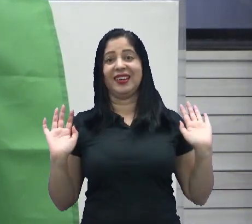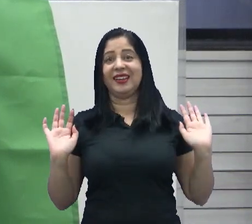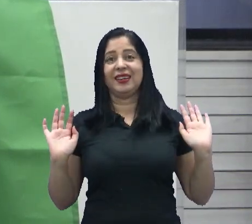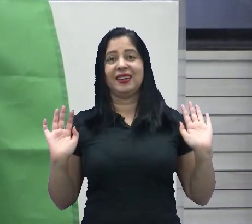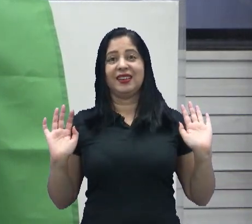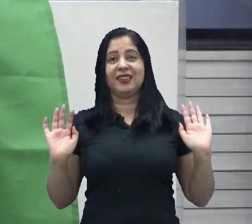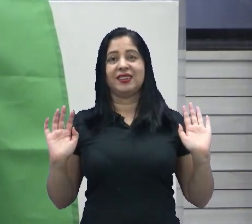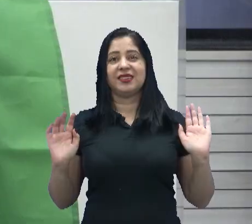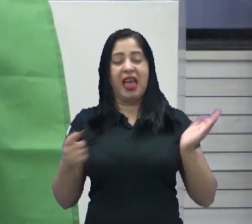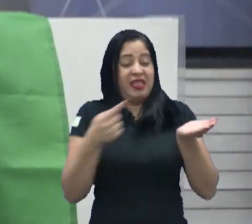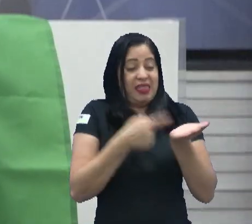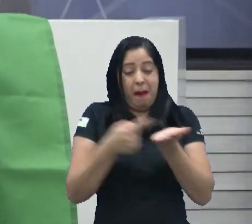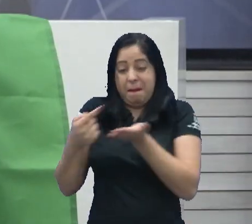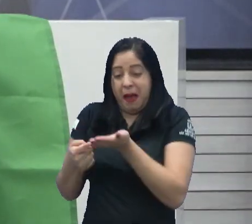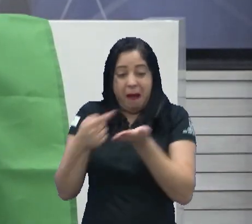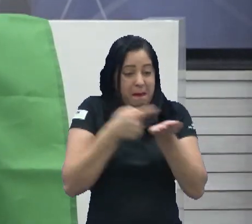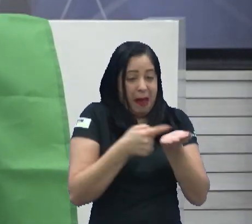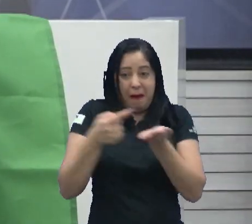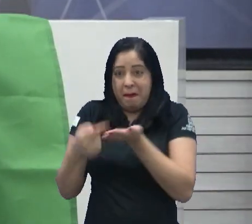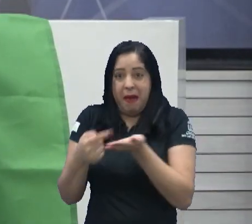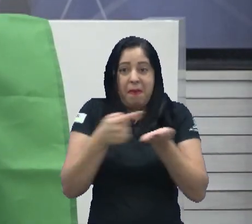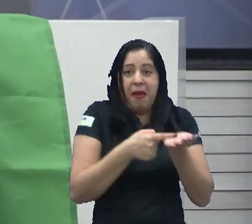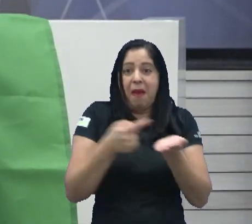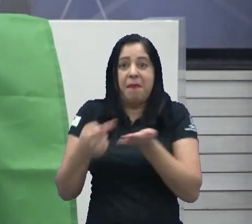negociar o tarifaço com